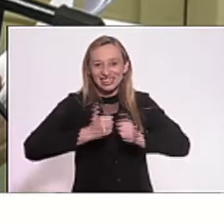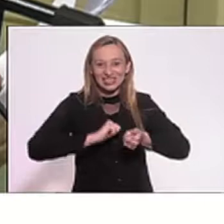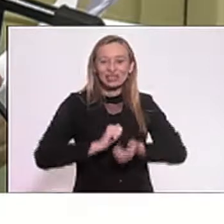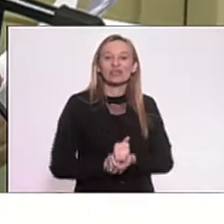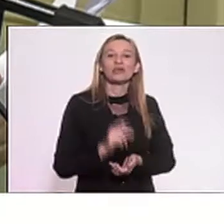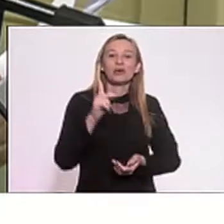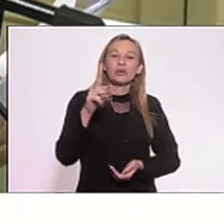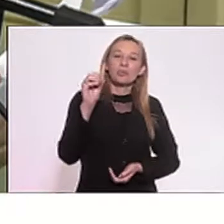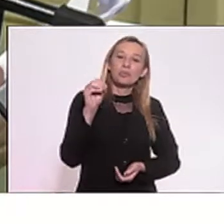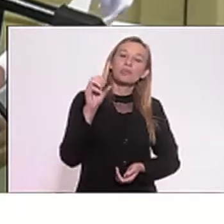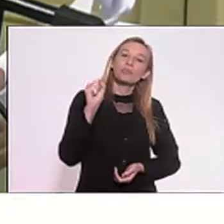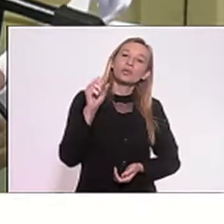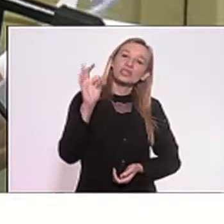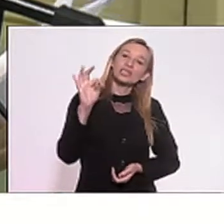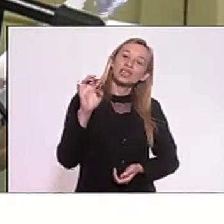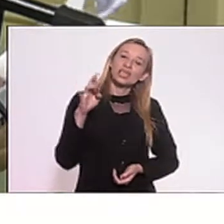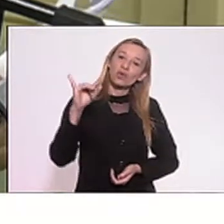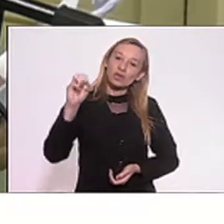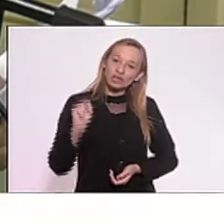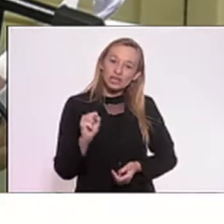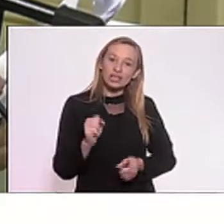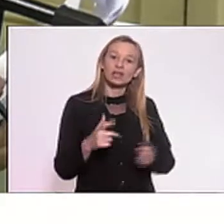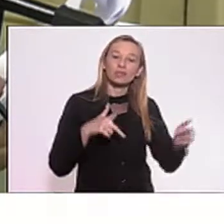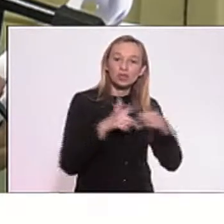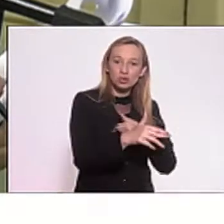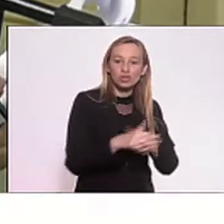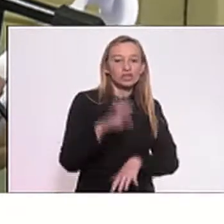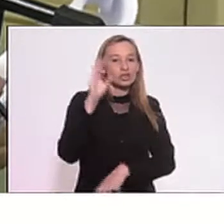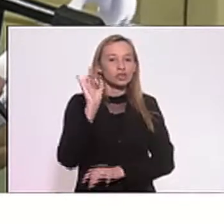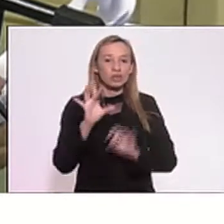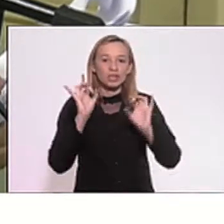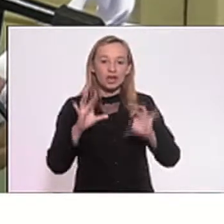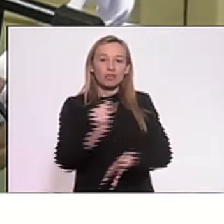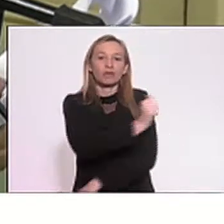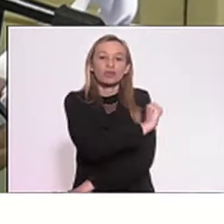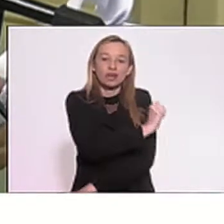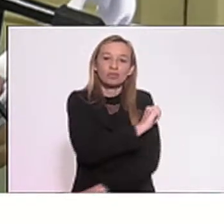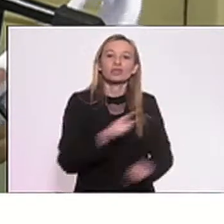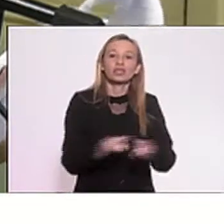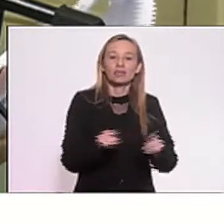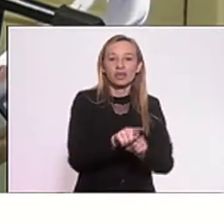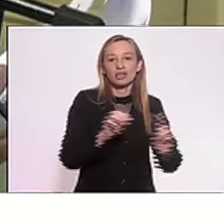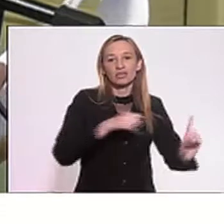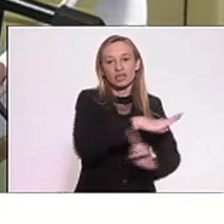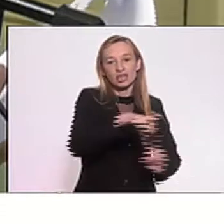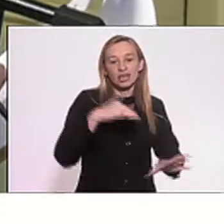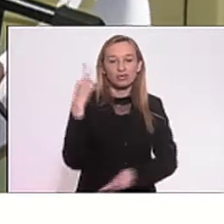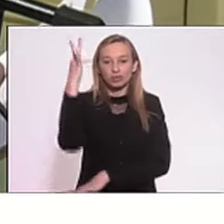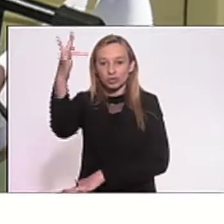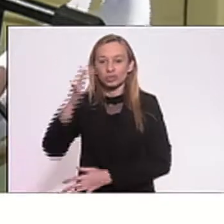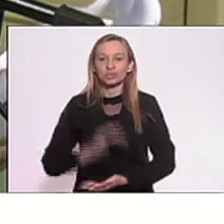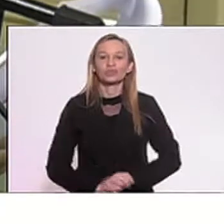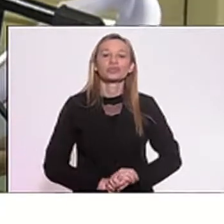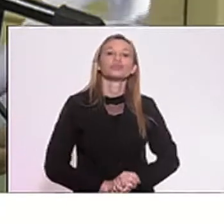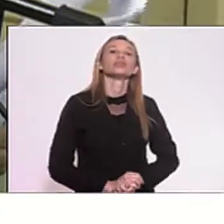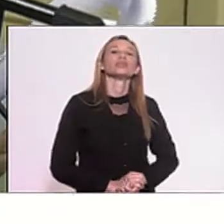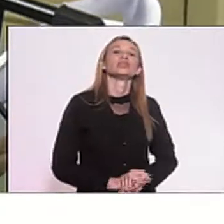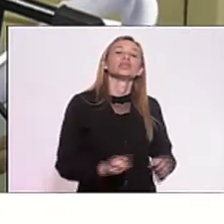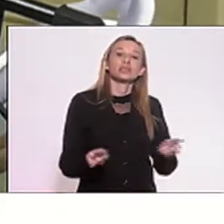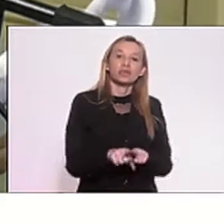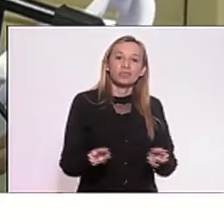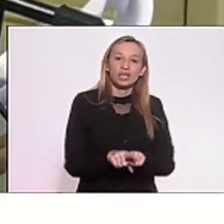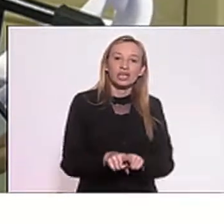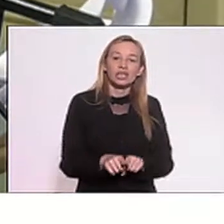posteriori, que traz prejuízo, em especial para os alunos e para a sociedade no futuro. Estabelecer um